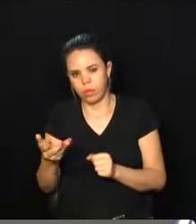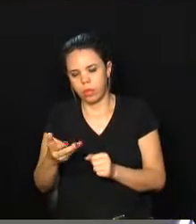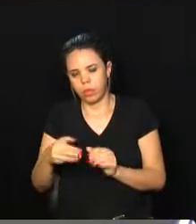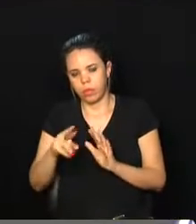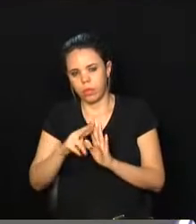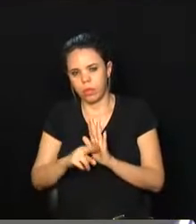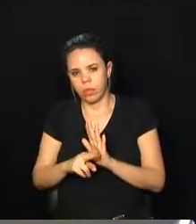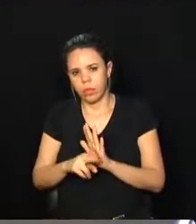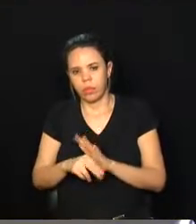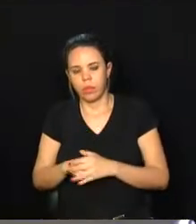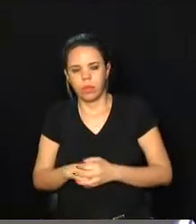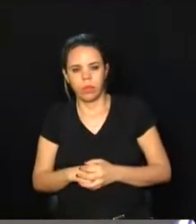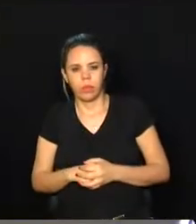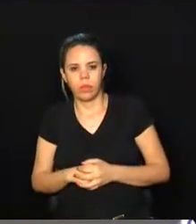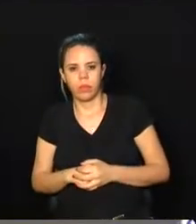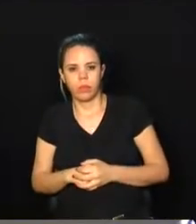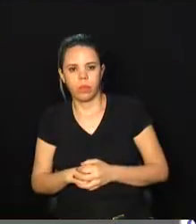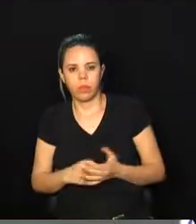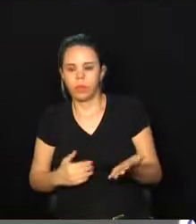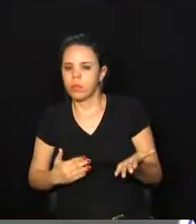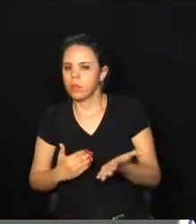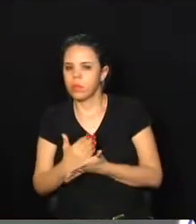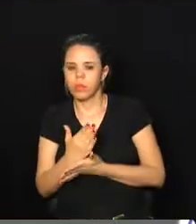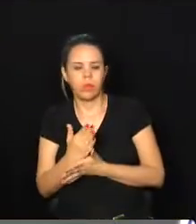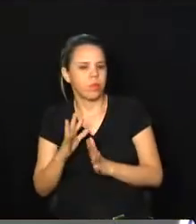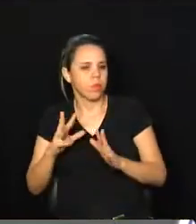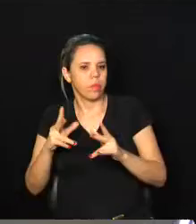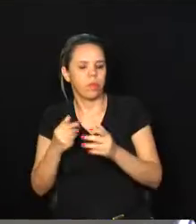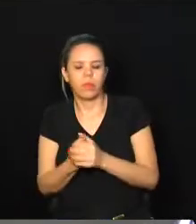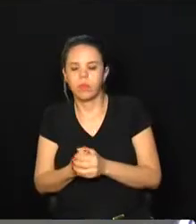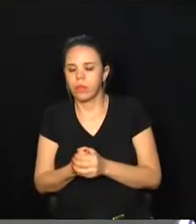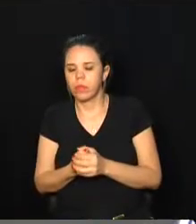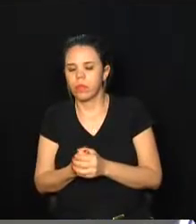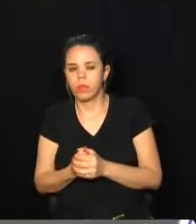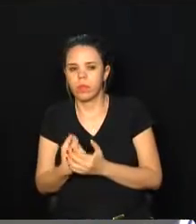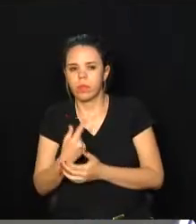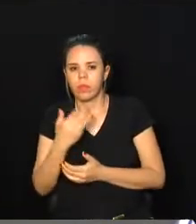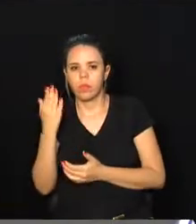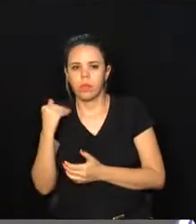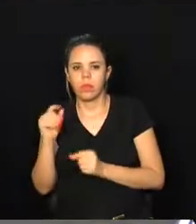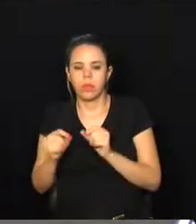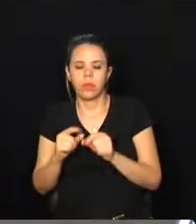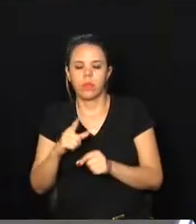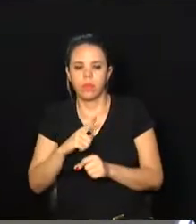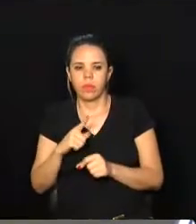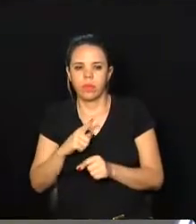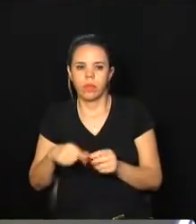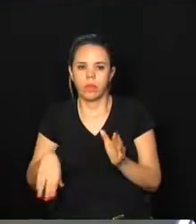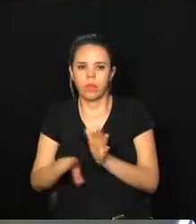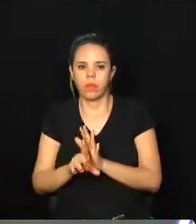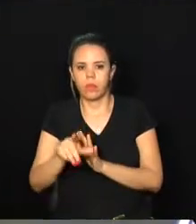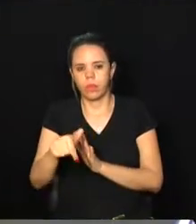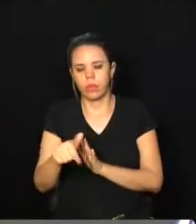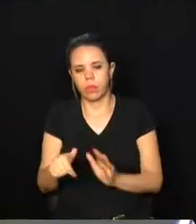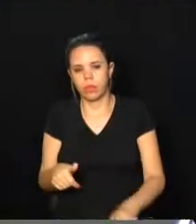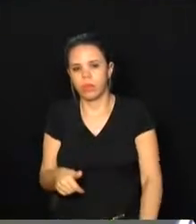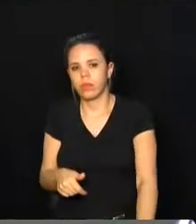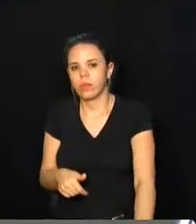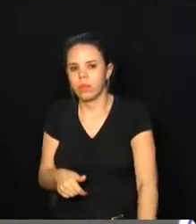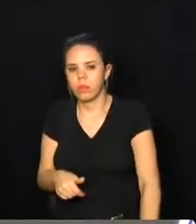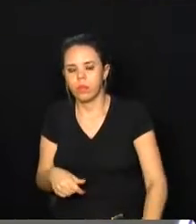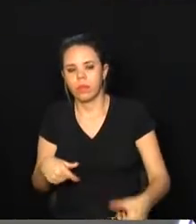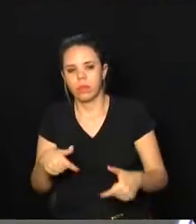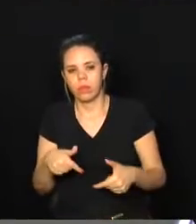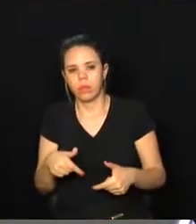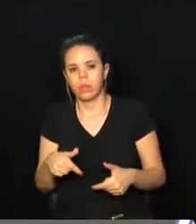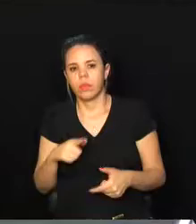procedimento das aprovações e tudo mais, só que a gente sabe que isso tem que vir depois de um trabalho que